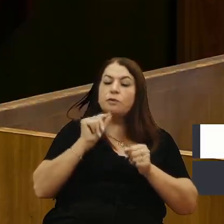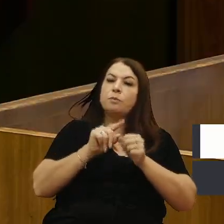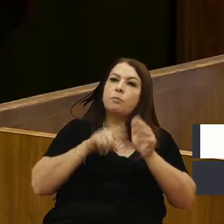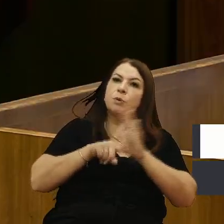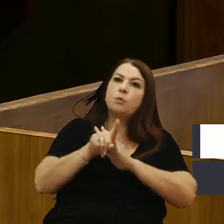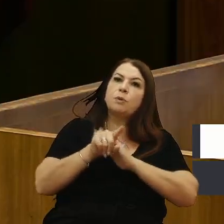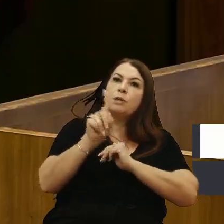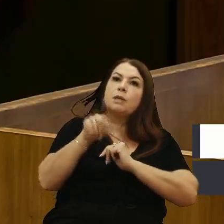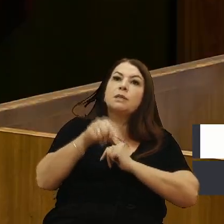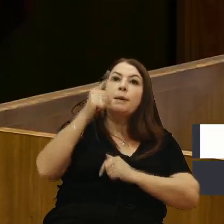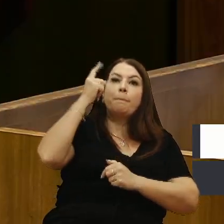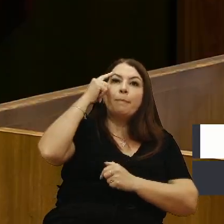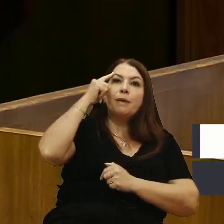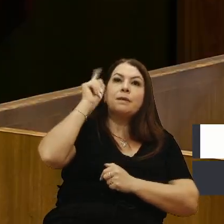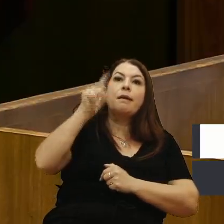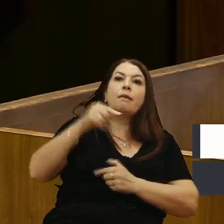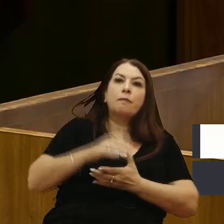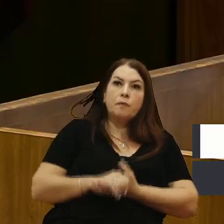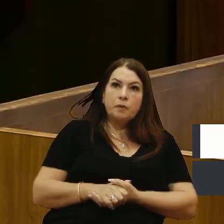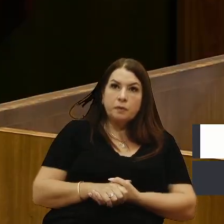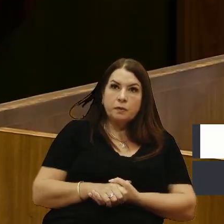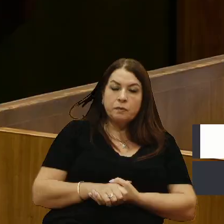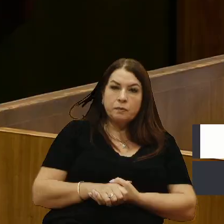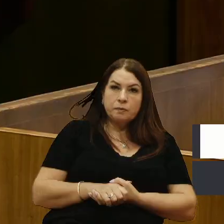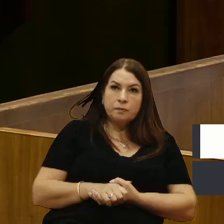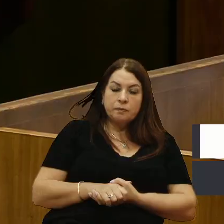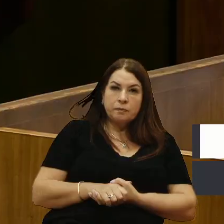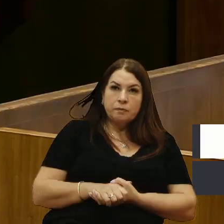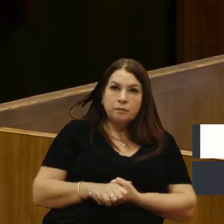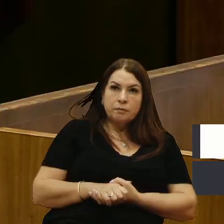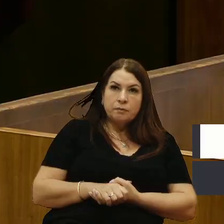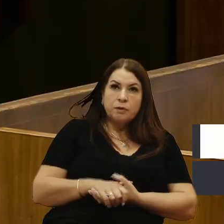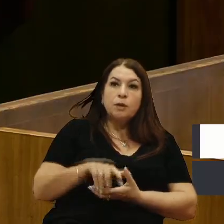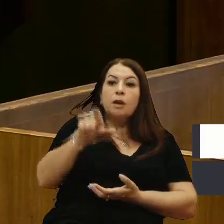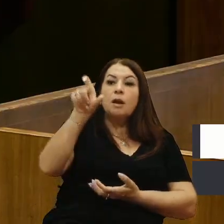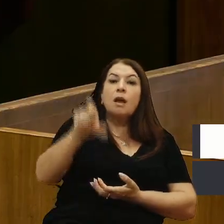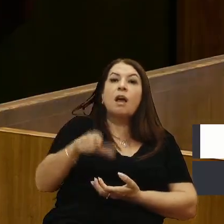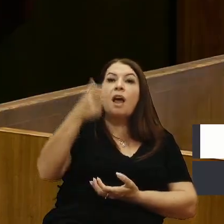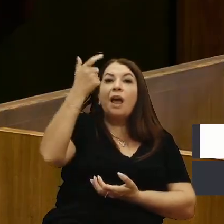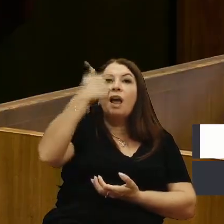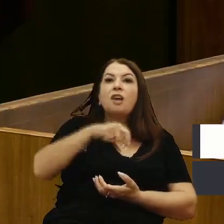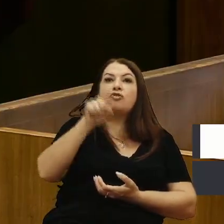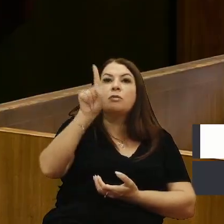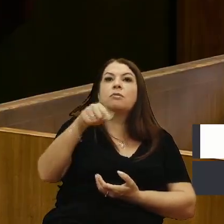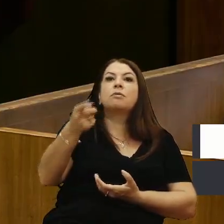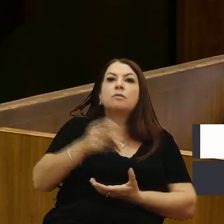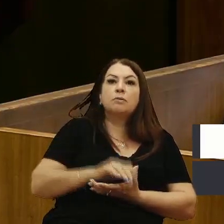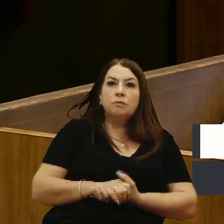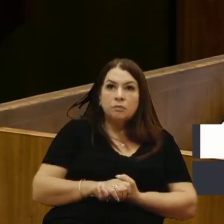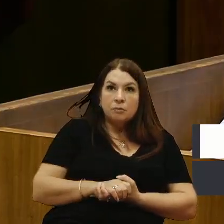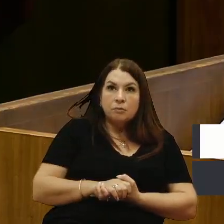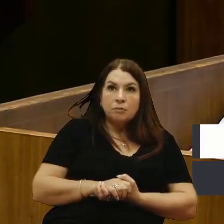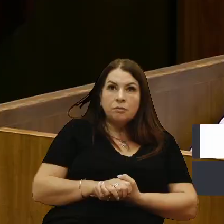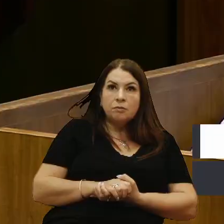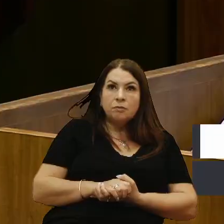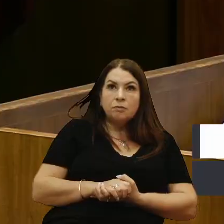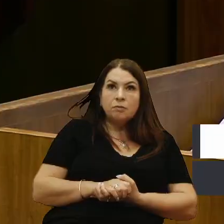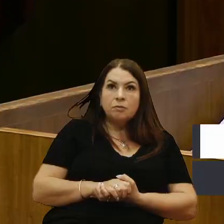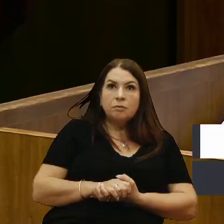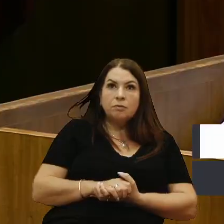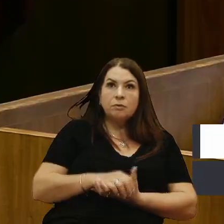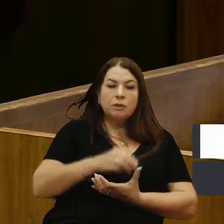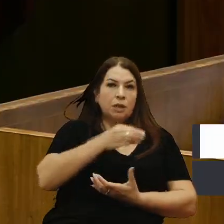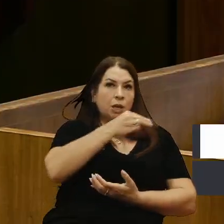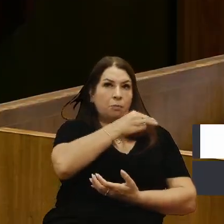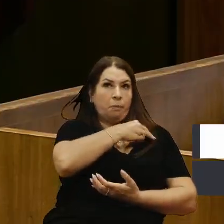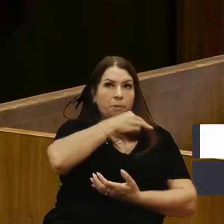pergunta: quem a senhora pensa que a senhora é? Quem a senhora acha que a senhora é? Uma ministra do Supremo